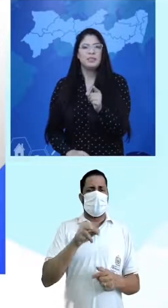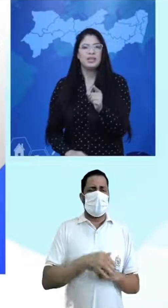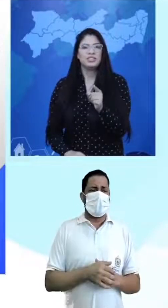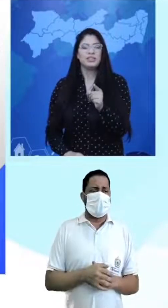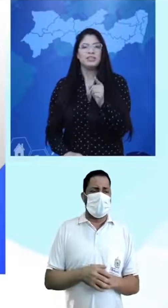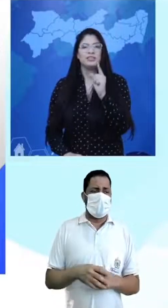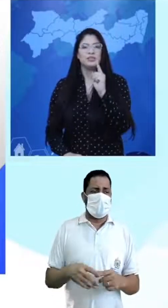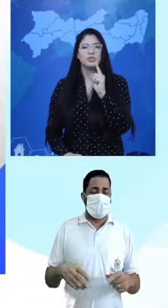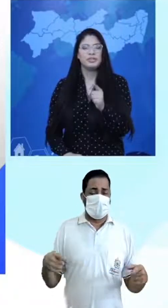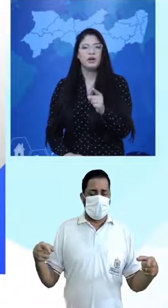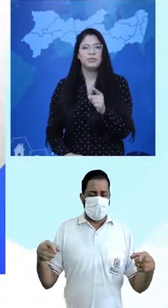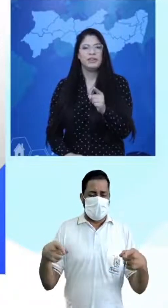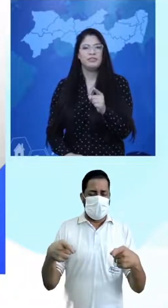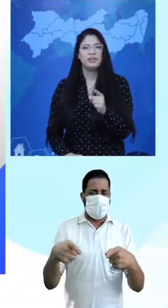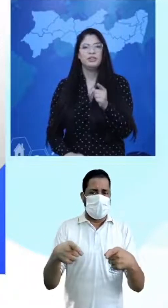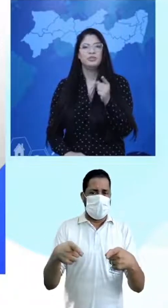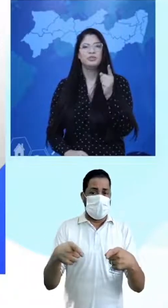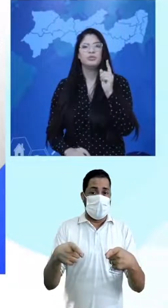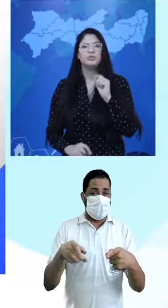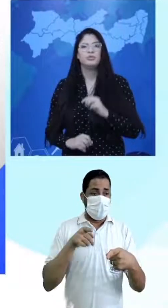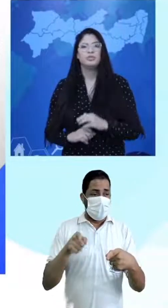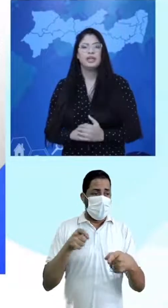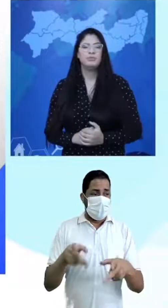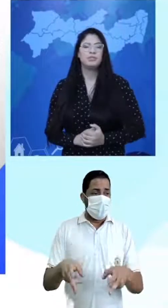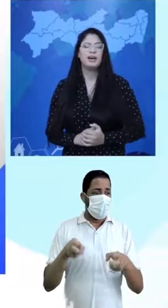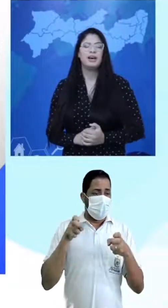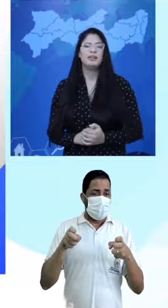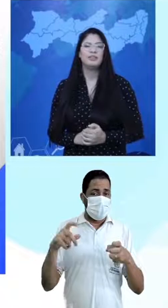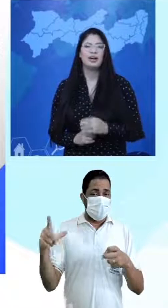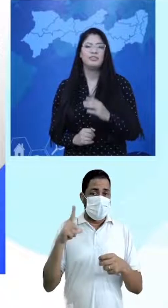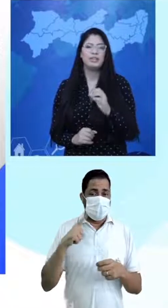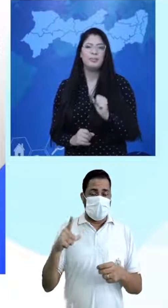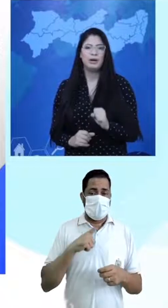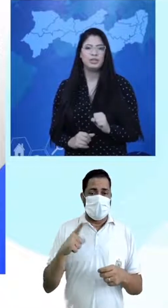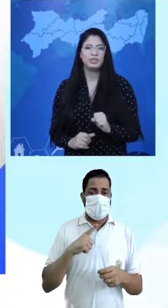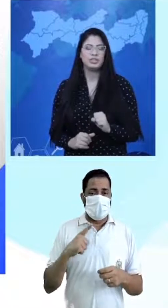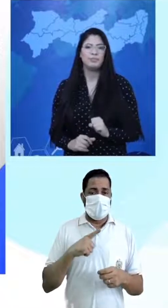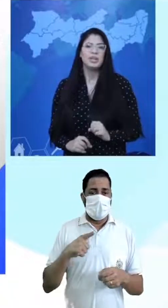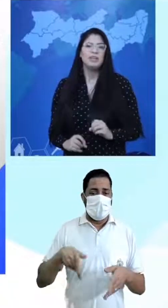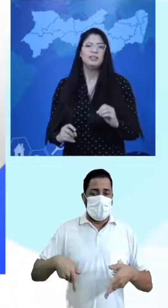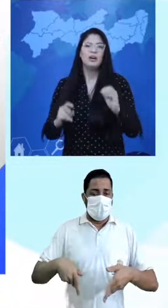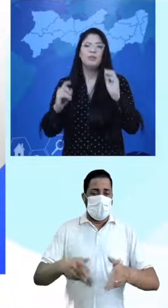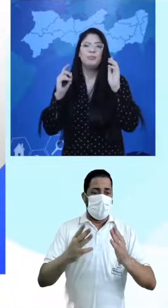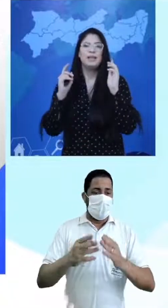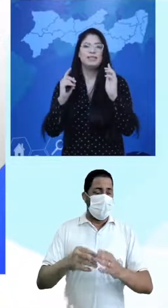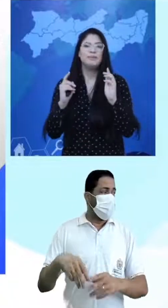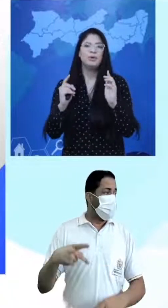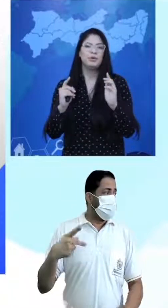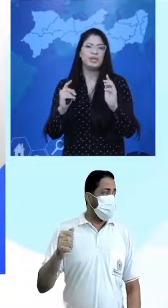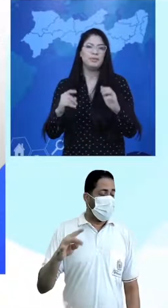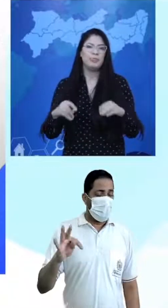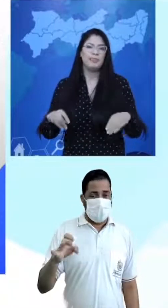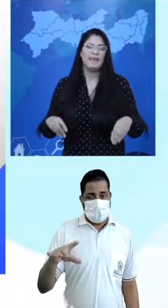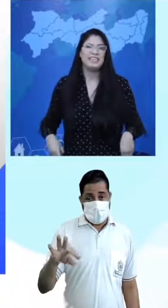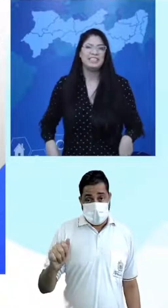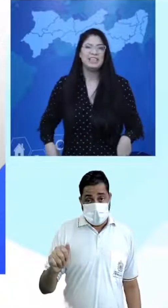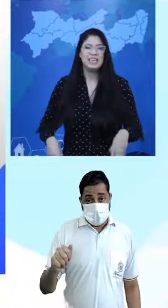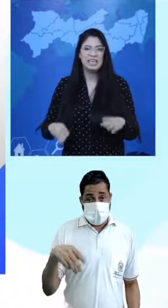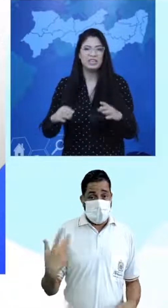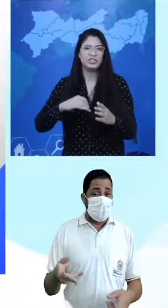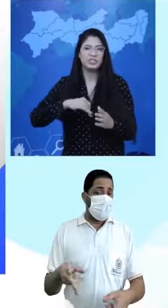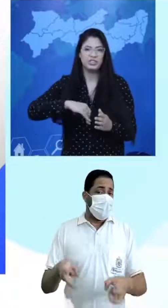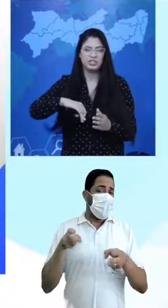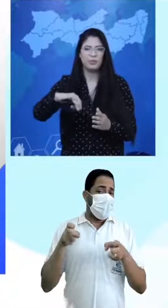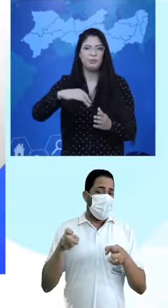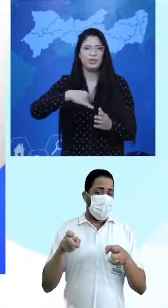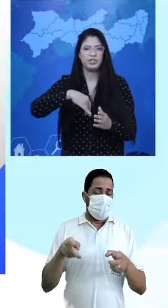Nessa imagem que você está observando, temos a Avenida Paulista. Então, percebam que as